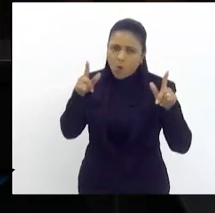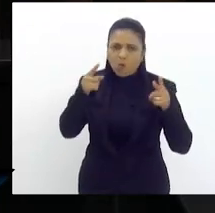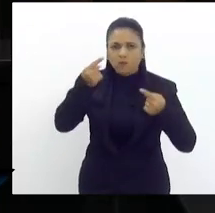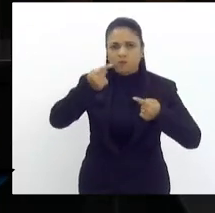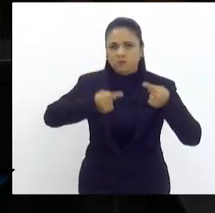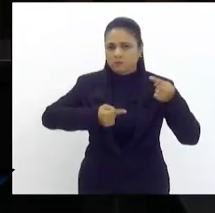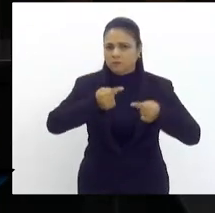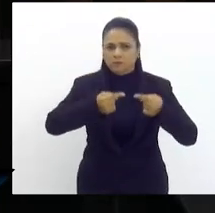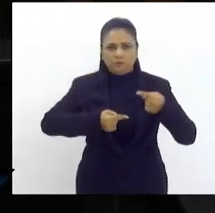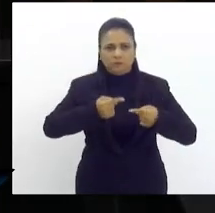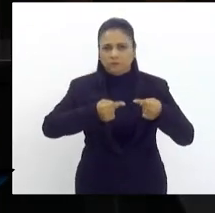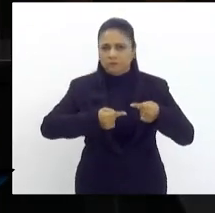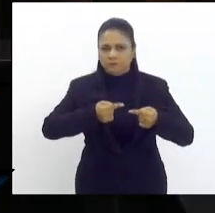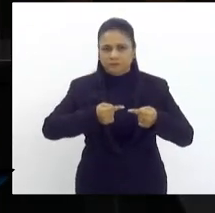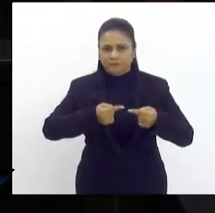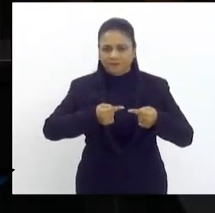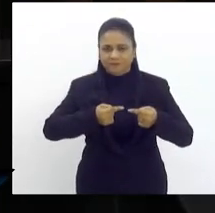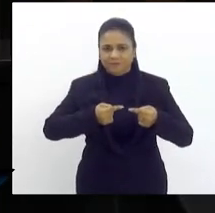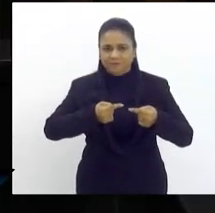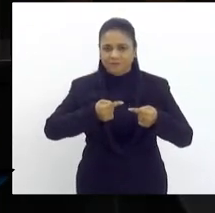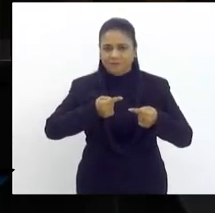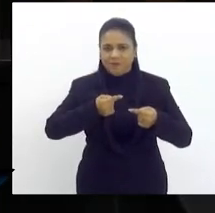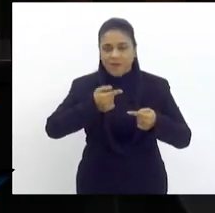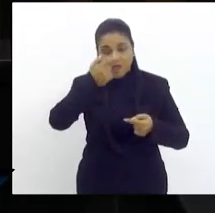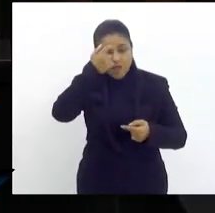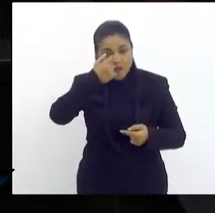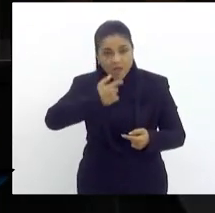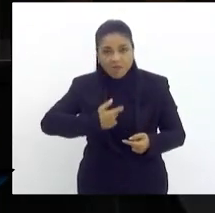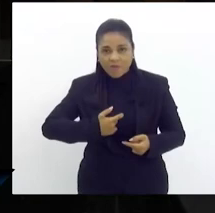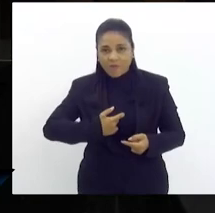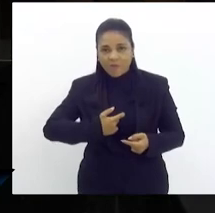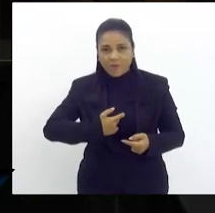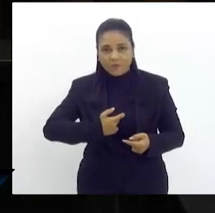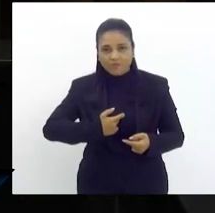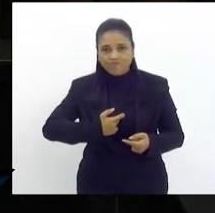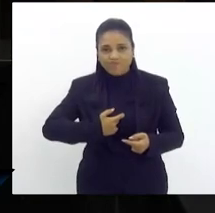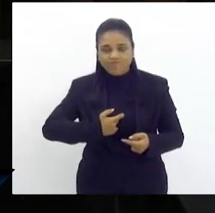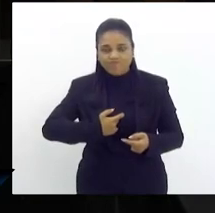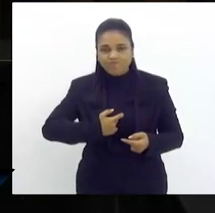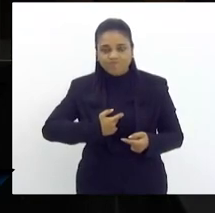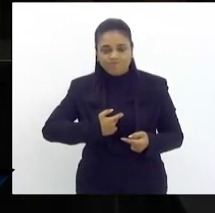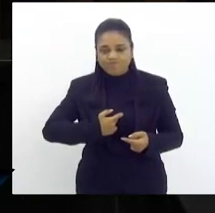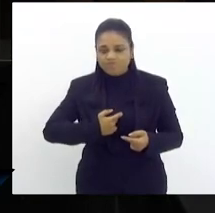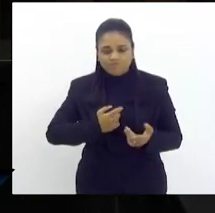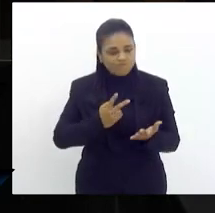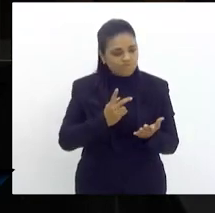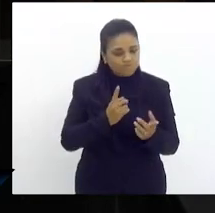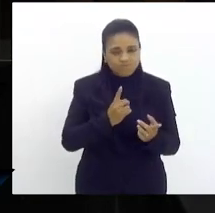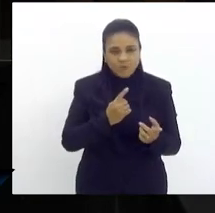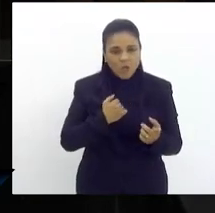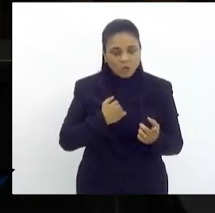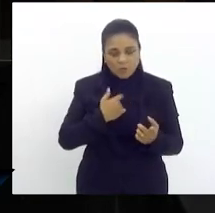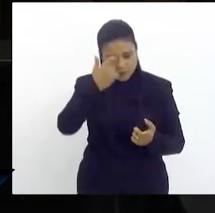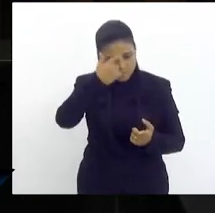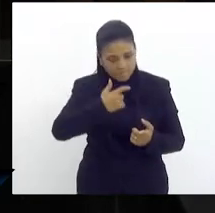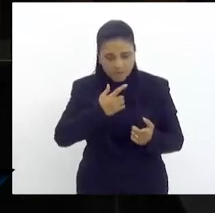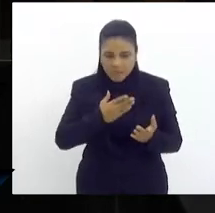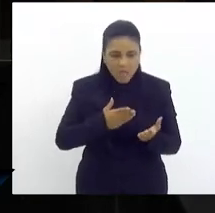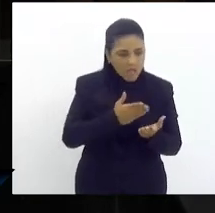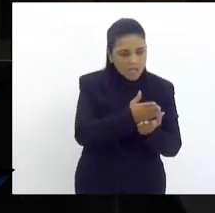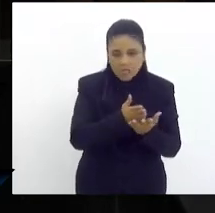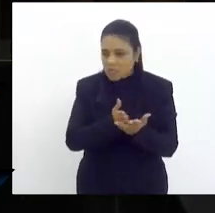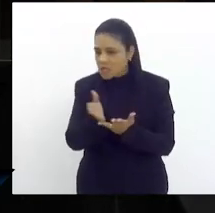porque eu não me encontro em nenhum dos dois extremos não me encontro